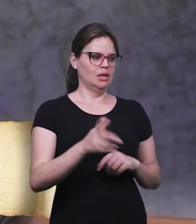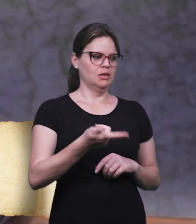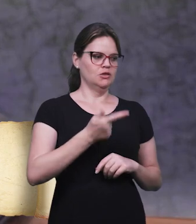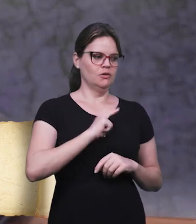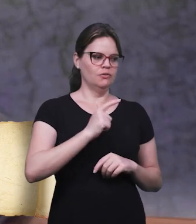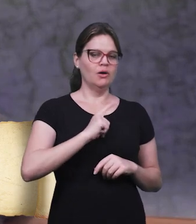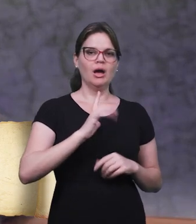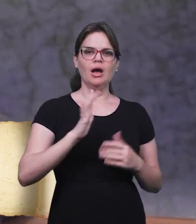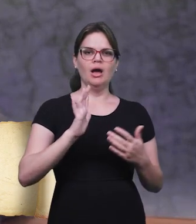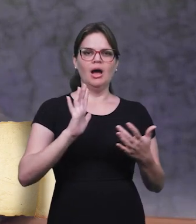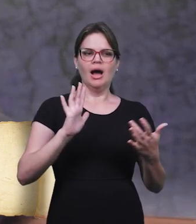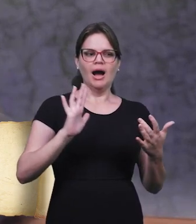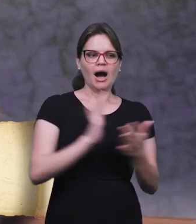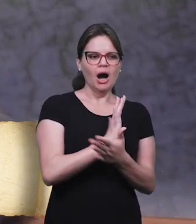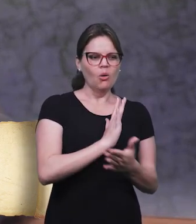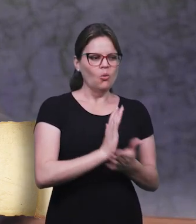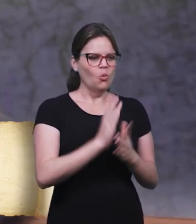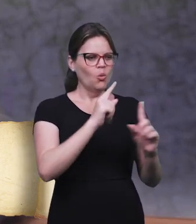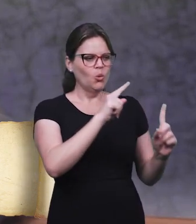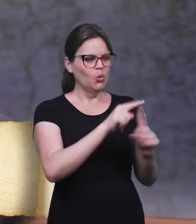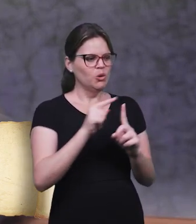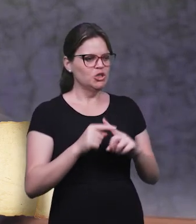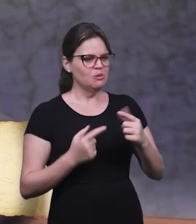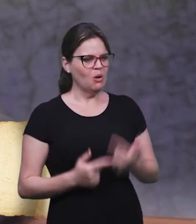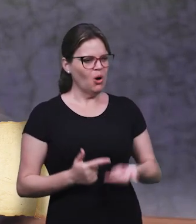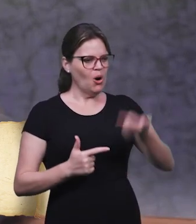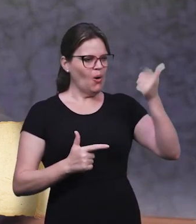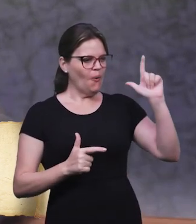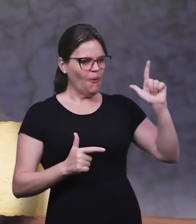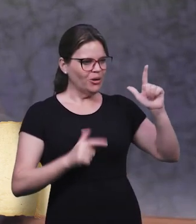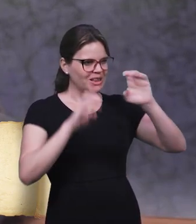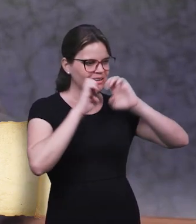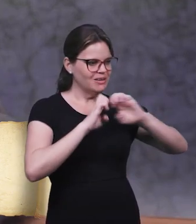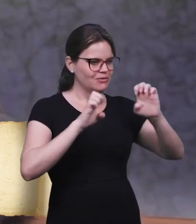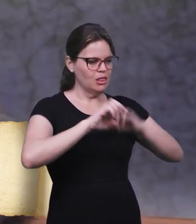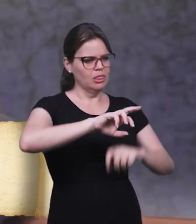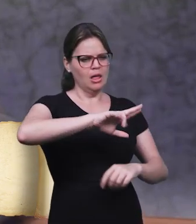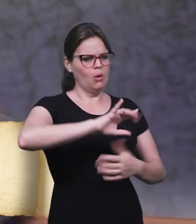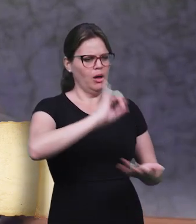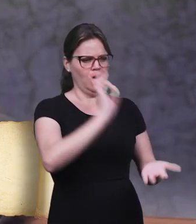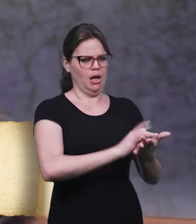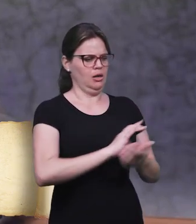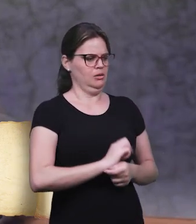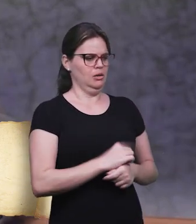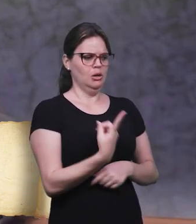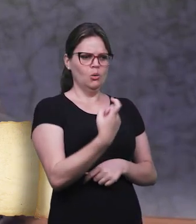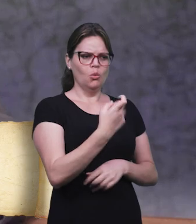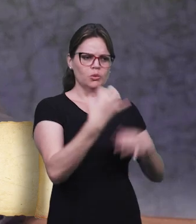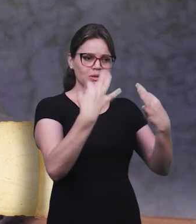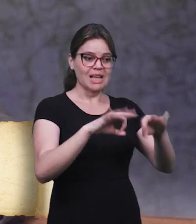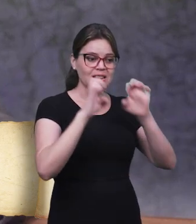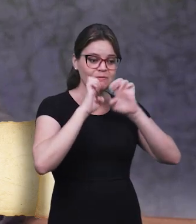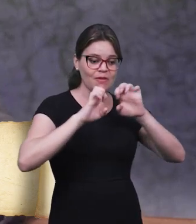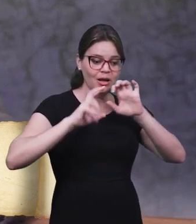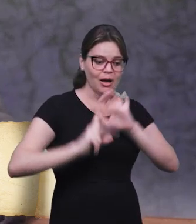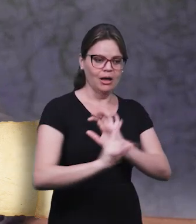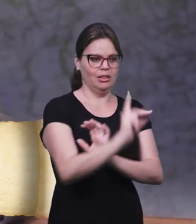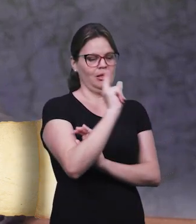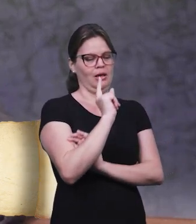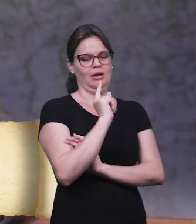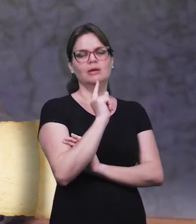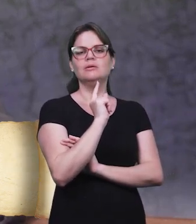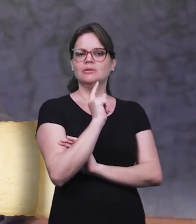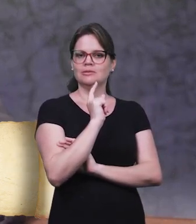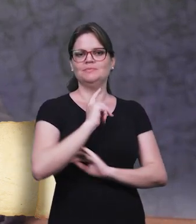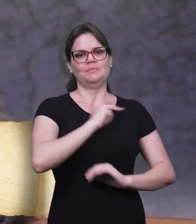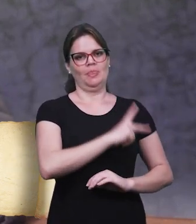na verdade, agora é um ponto muito importante que eu vou dizer. Se eu pudesse, eu escreveria o número 1 aqui na tela.